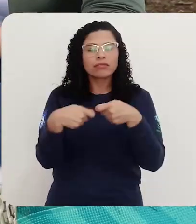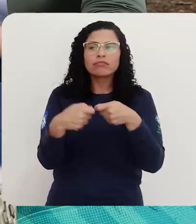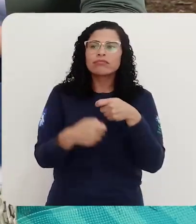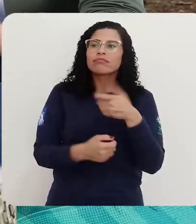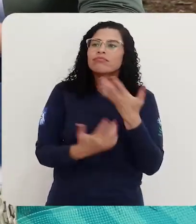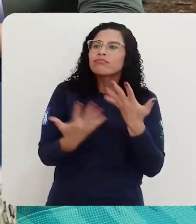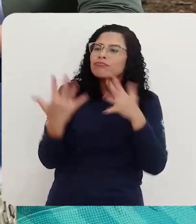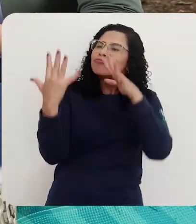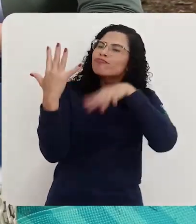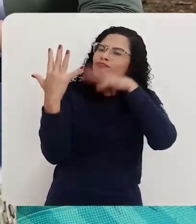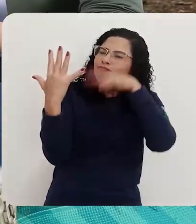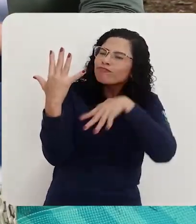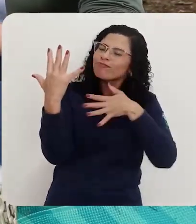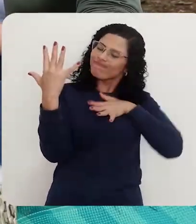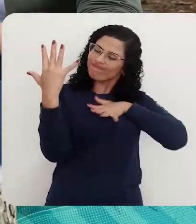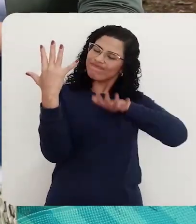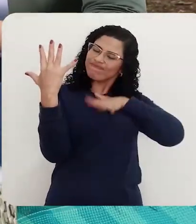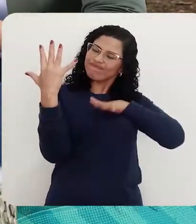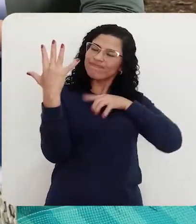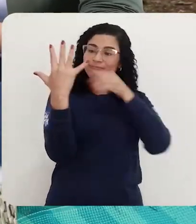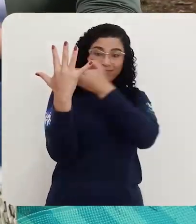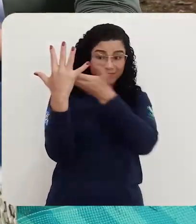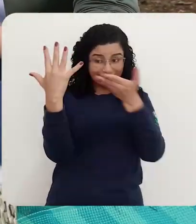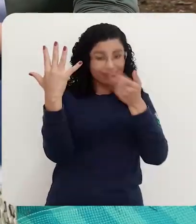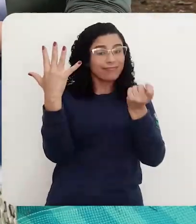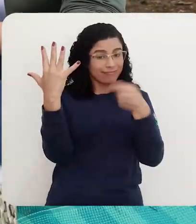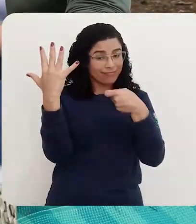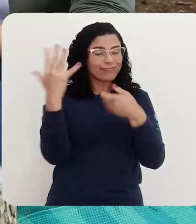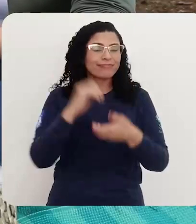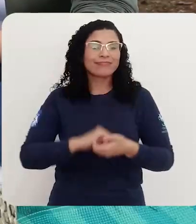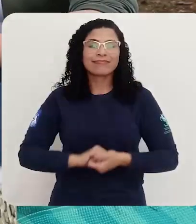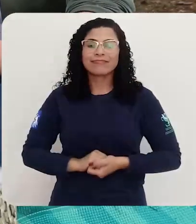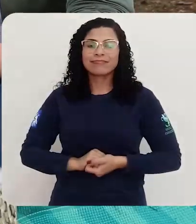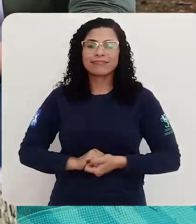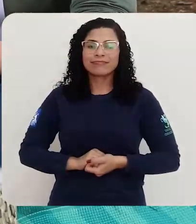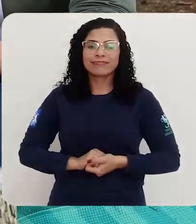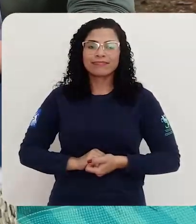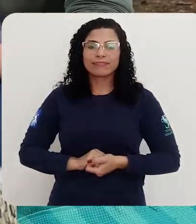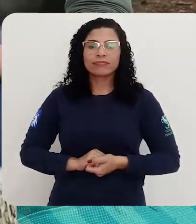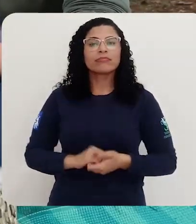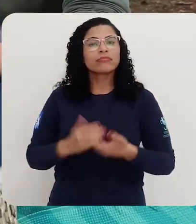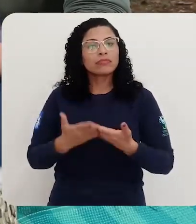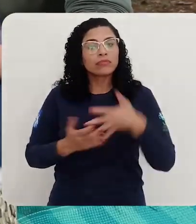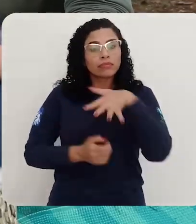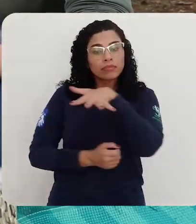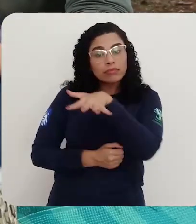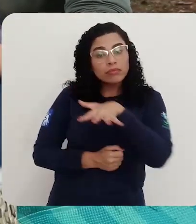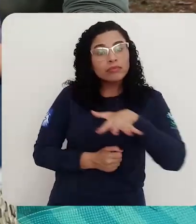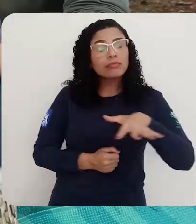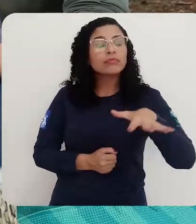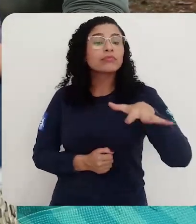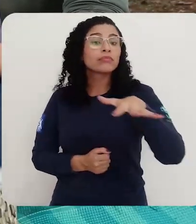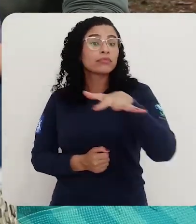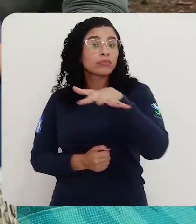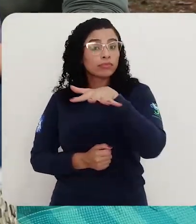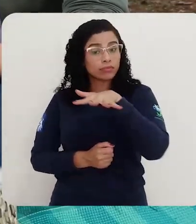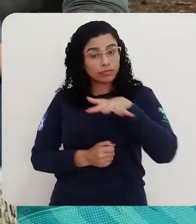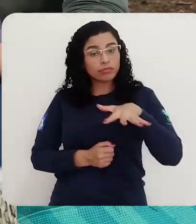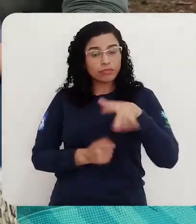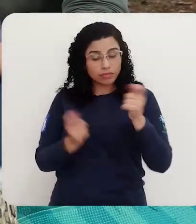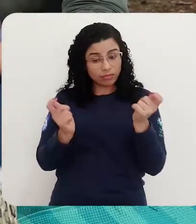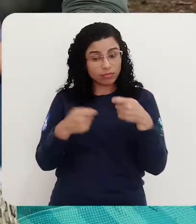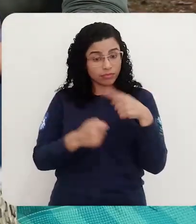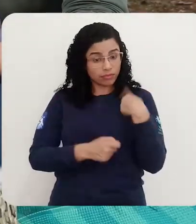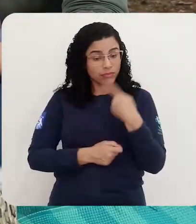momento de admiração, de tranquilidade que a própria natureza nos traz? É estar nos ambientes que